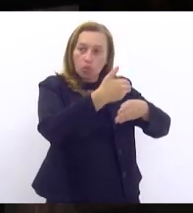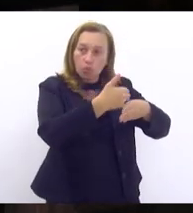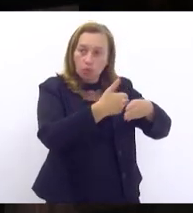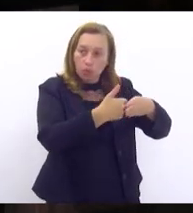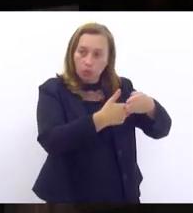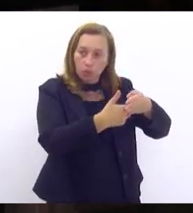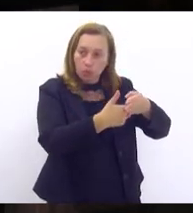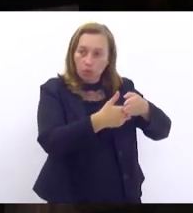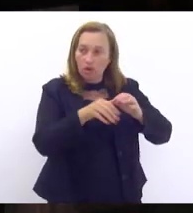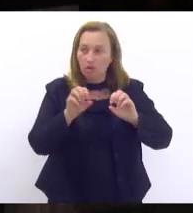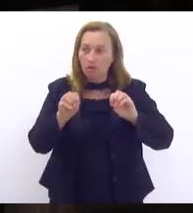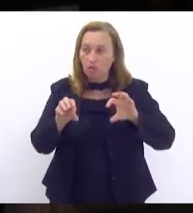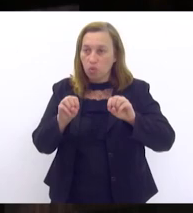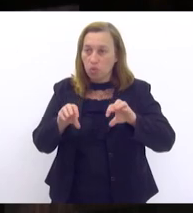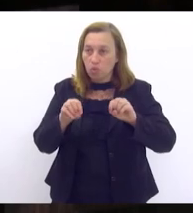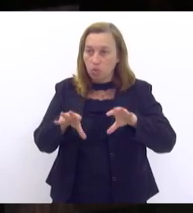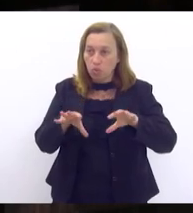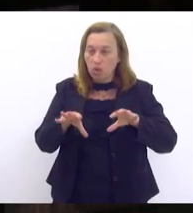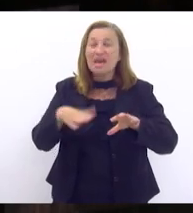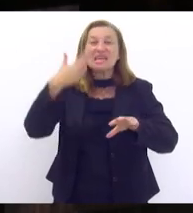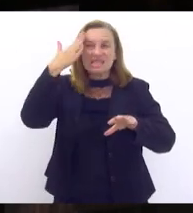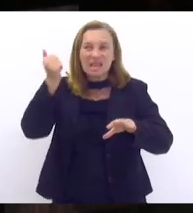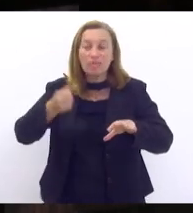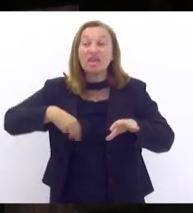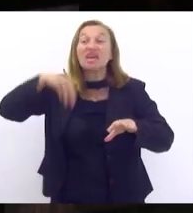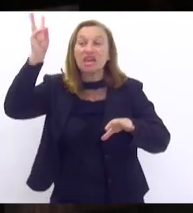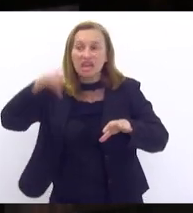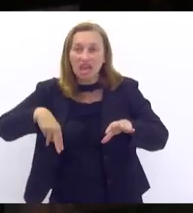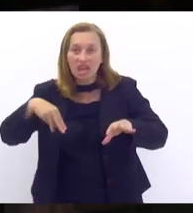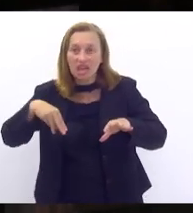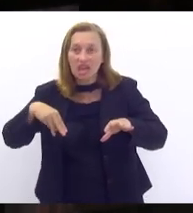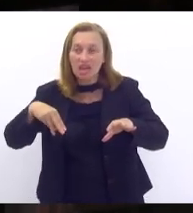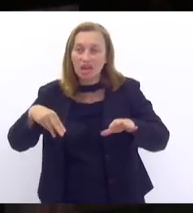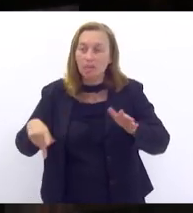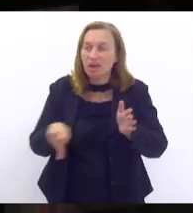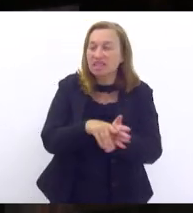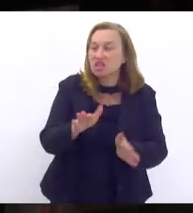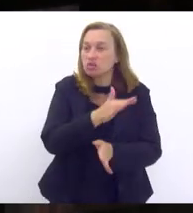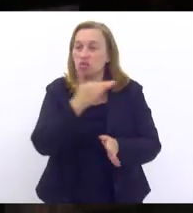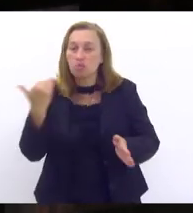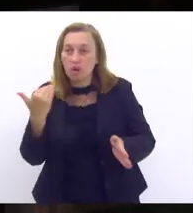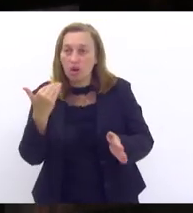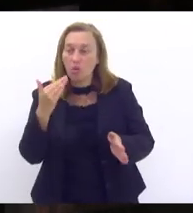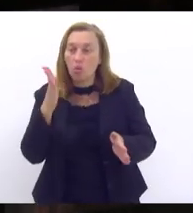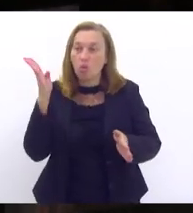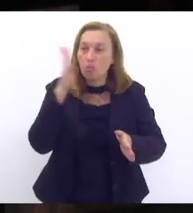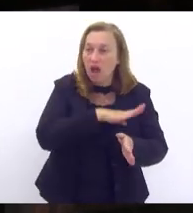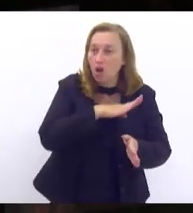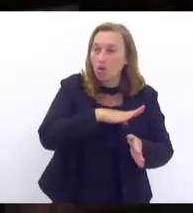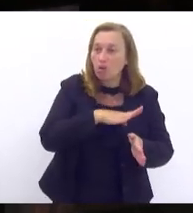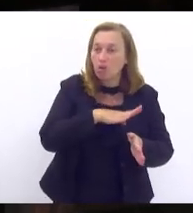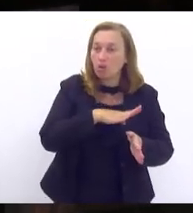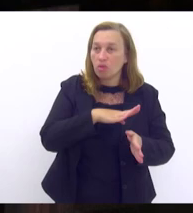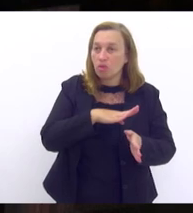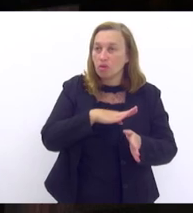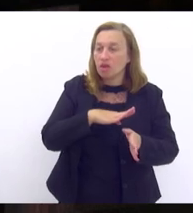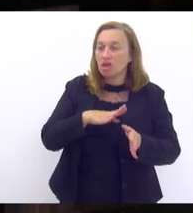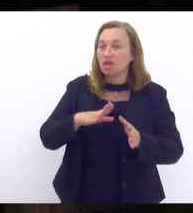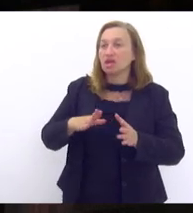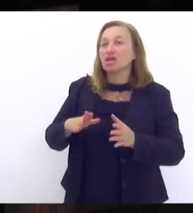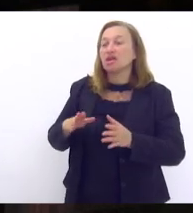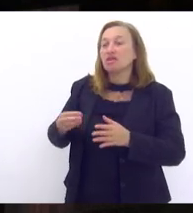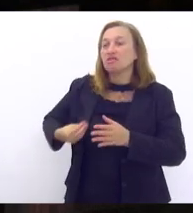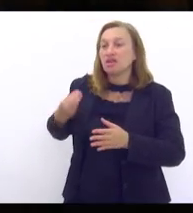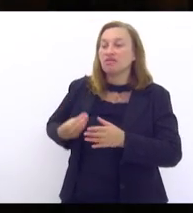acesa. Sabemos que quem está na maldade está na pureza trabalhando. Ou